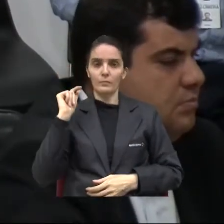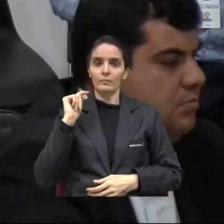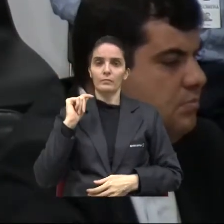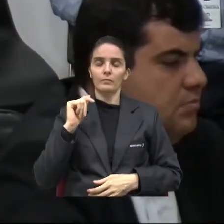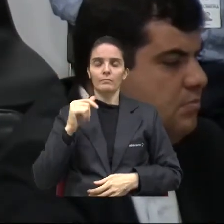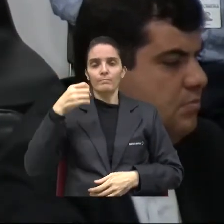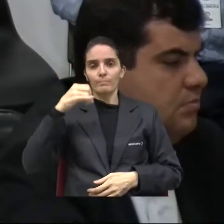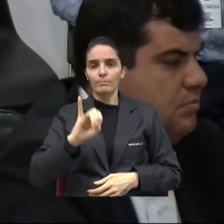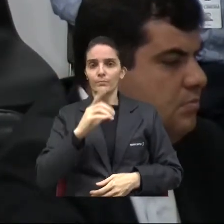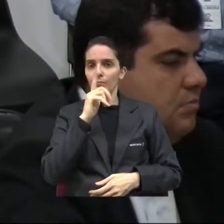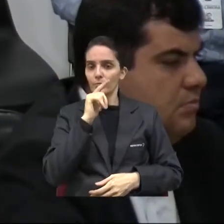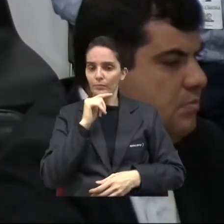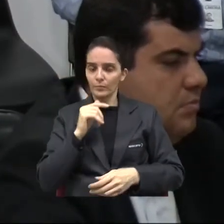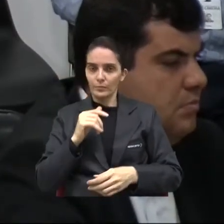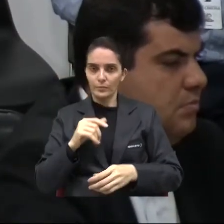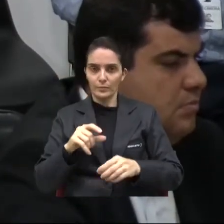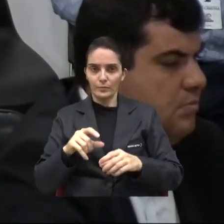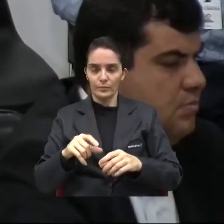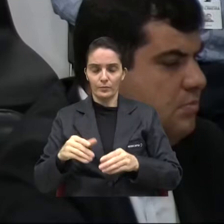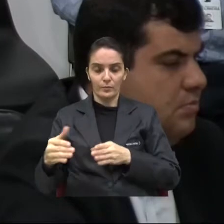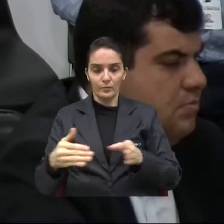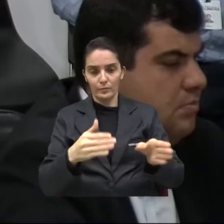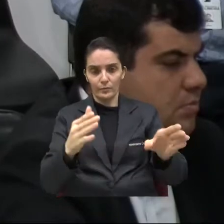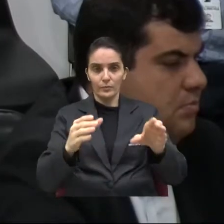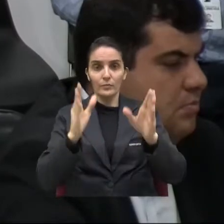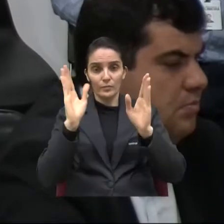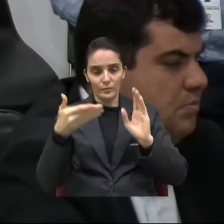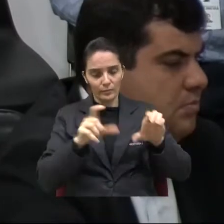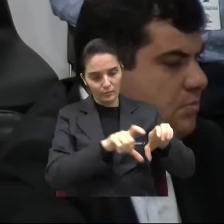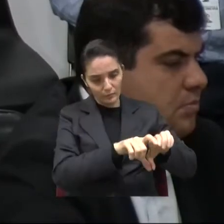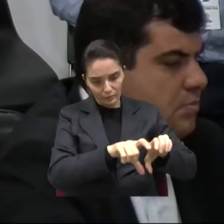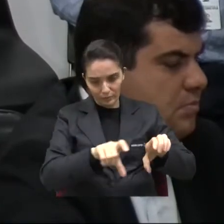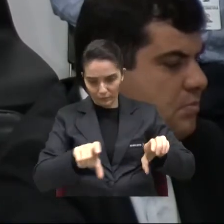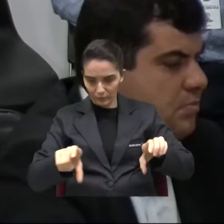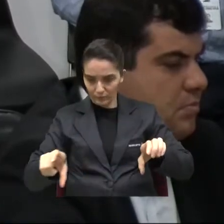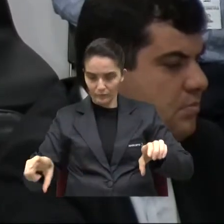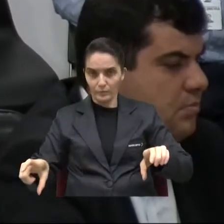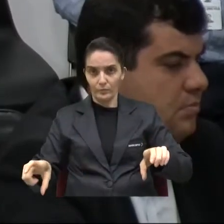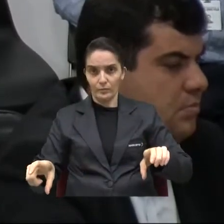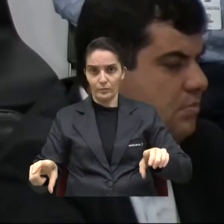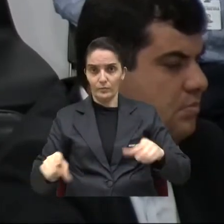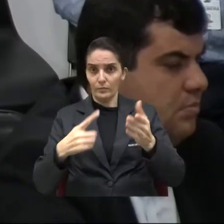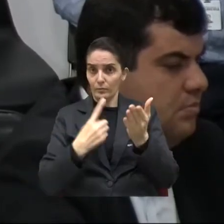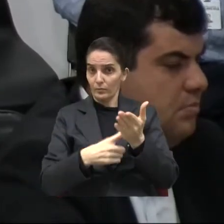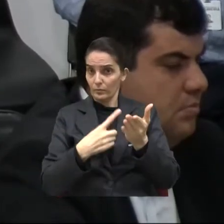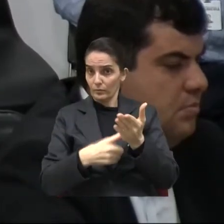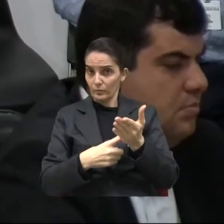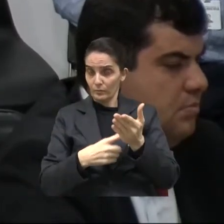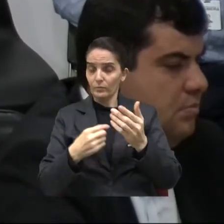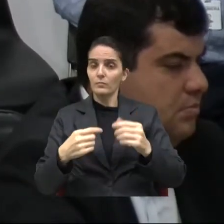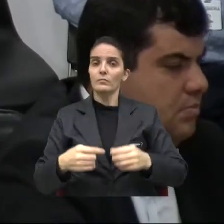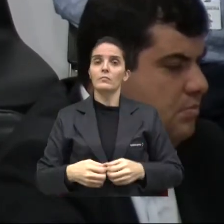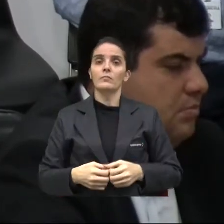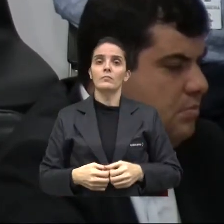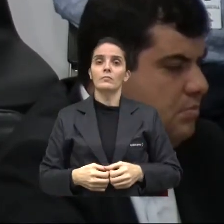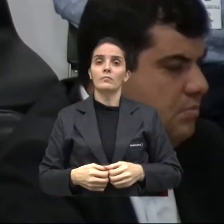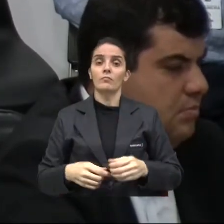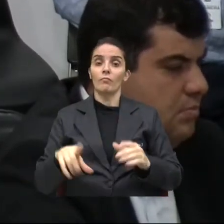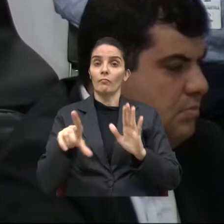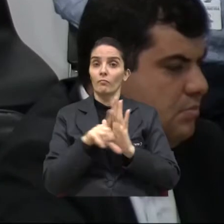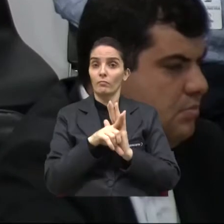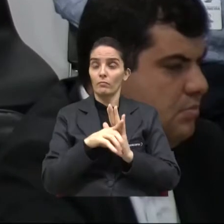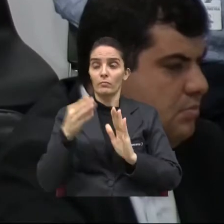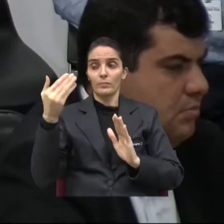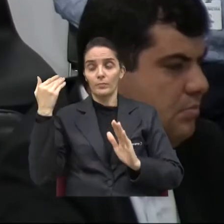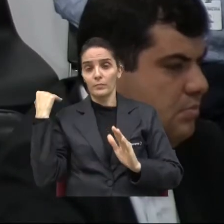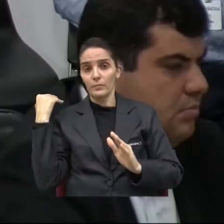canalizado a mina que tem lá, o córrego, ela está dentro da lei que funcionou até no ano de 1980. Agora, nada